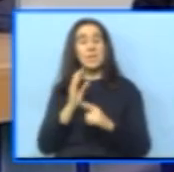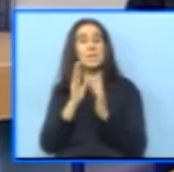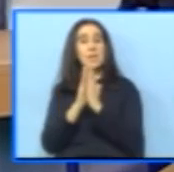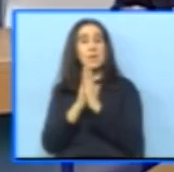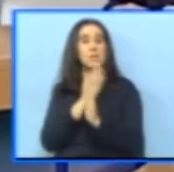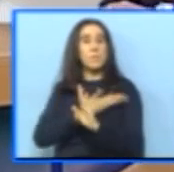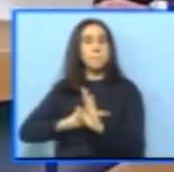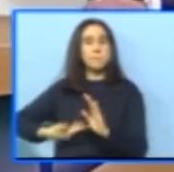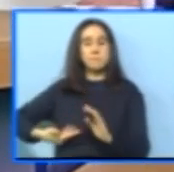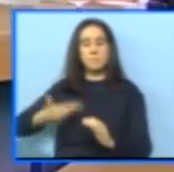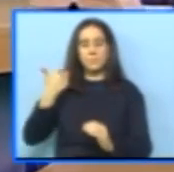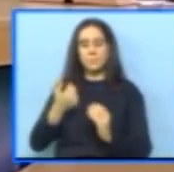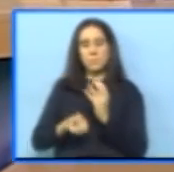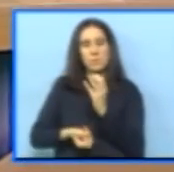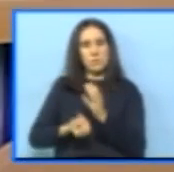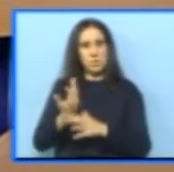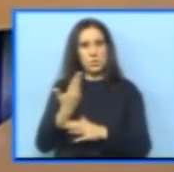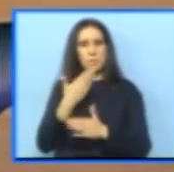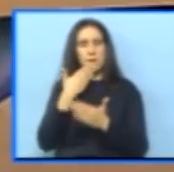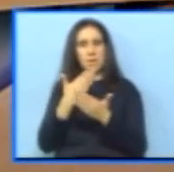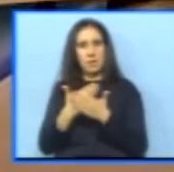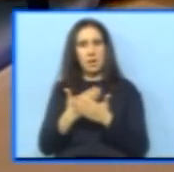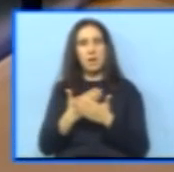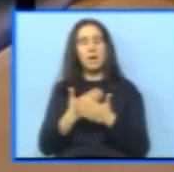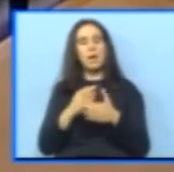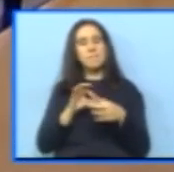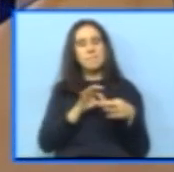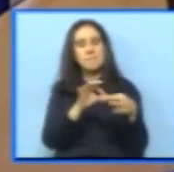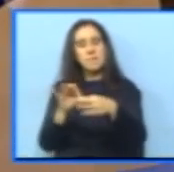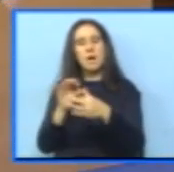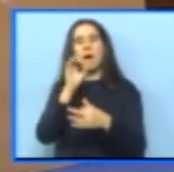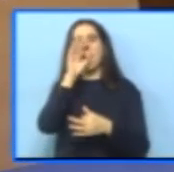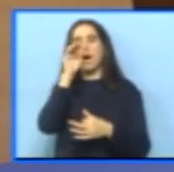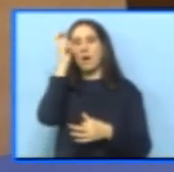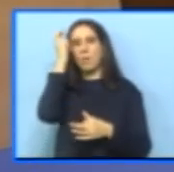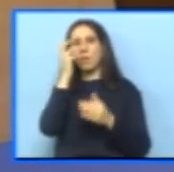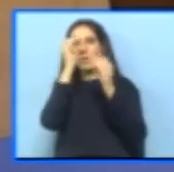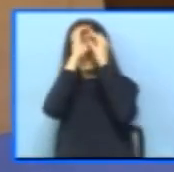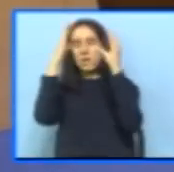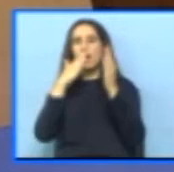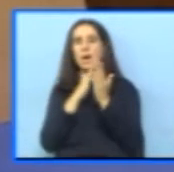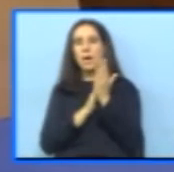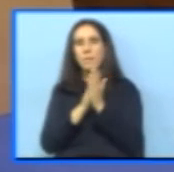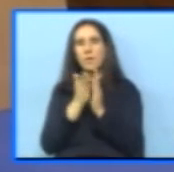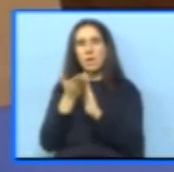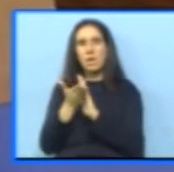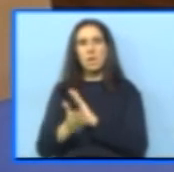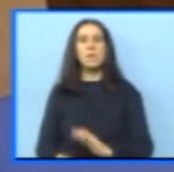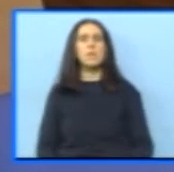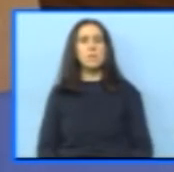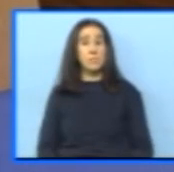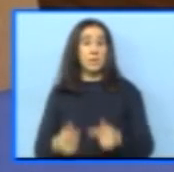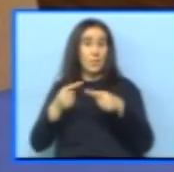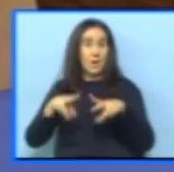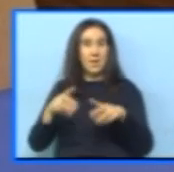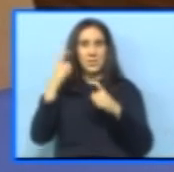soube fazer aí o enquadramento e serviço desses conceitos para alargar o Utilizar âmbito, essas linguagens, essas